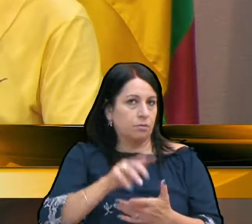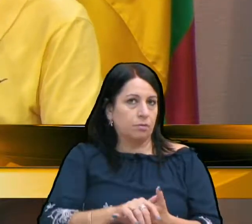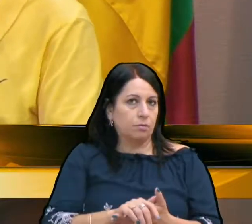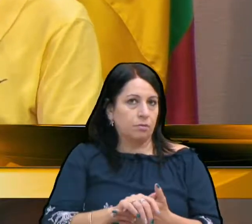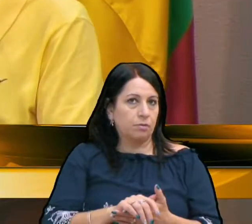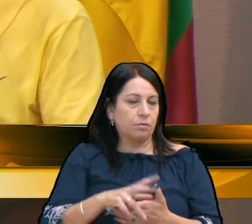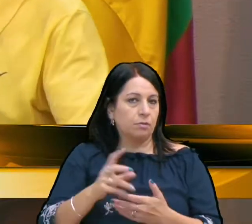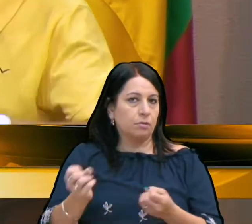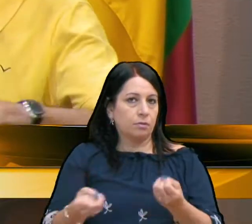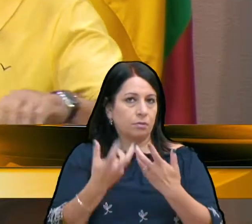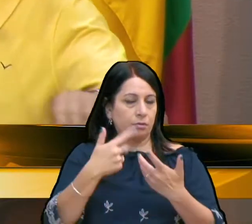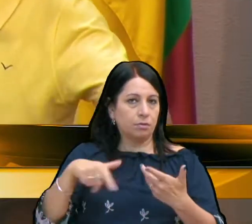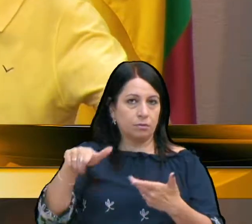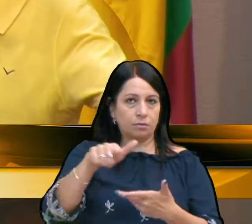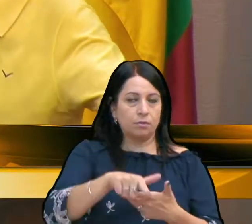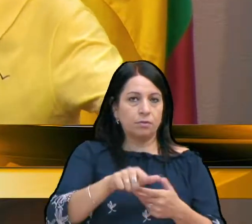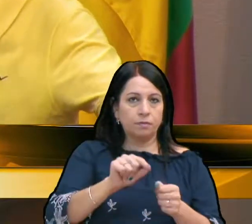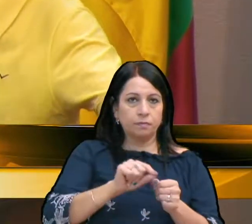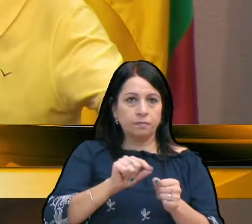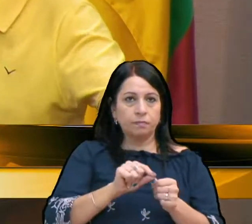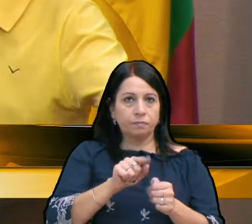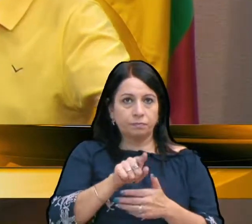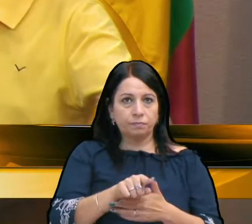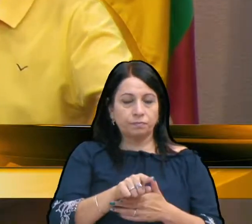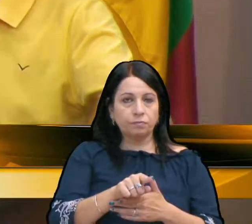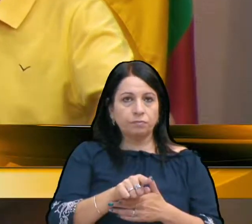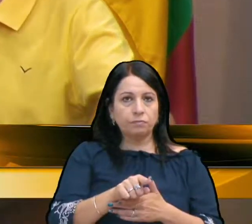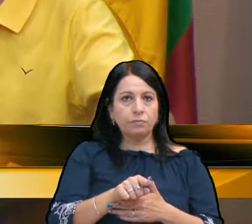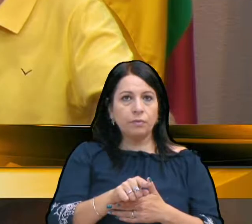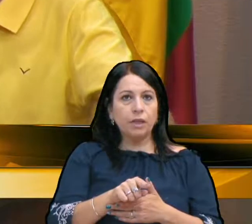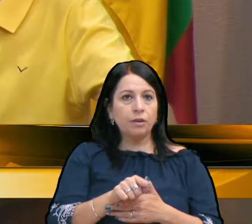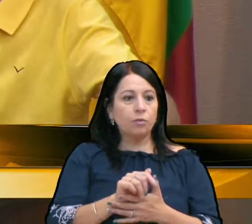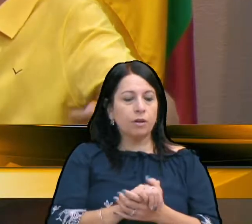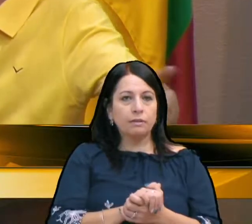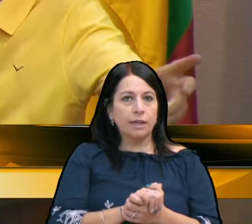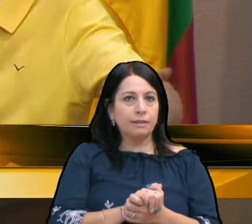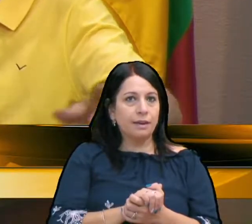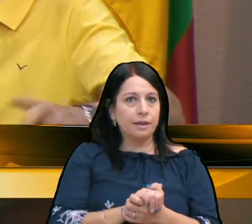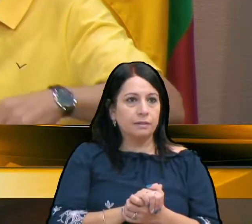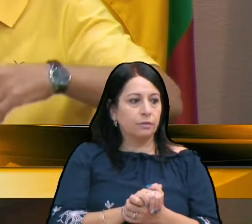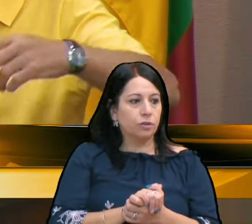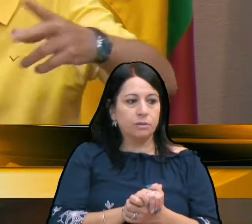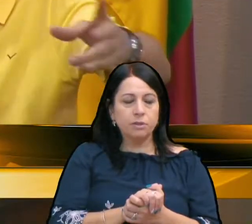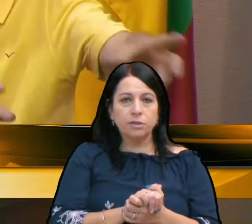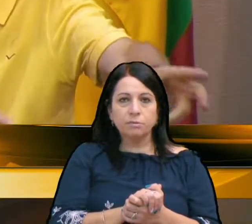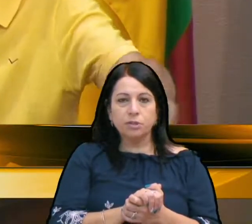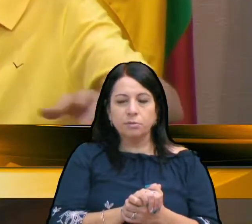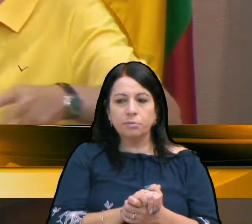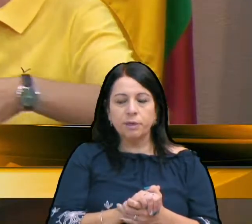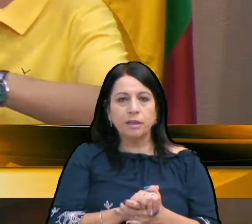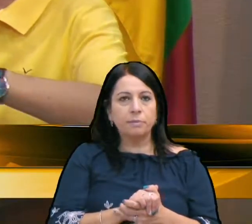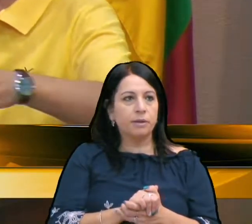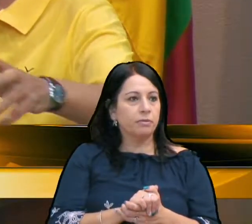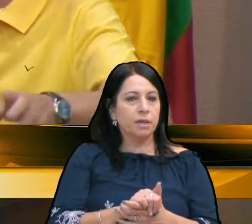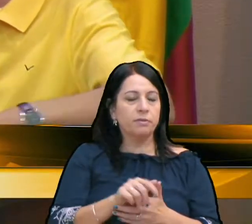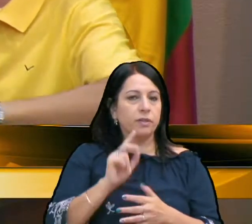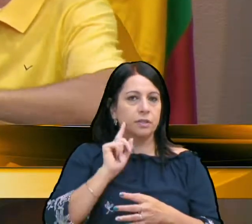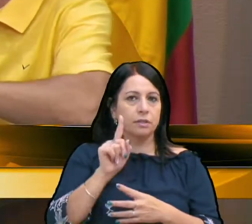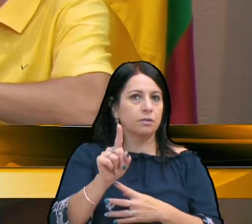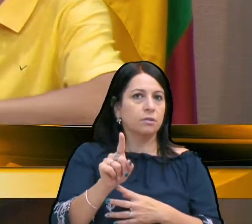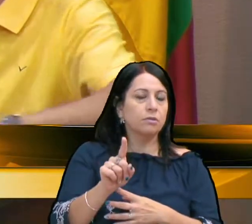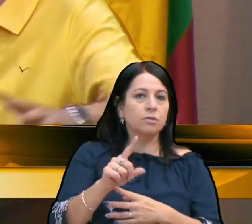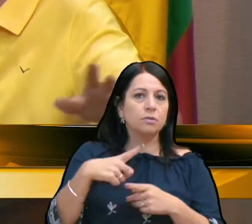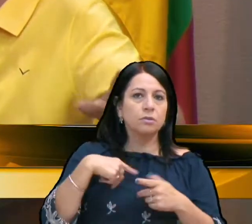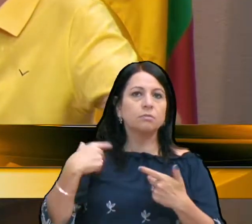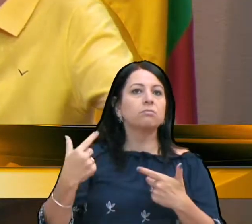os milagres que se fazia quando a caixa d'água estava lotada e não ia água para os banheiros, daqui a pouco não vai água num lugar ou outro, e tu